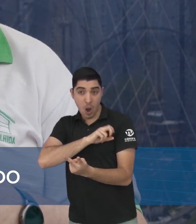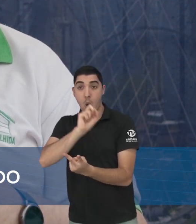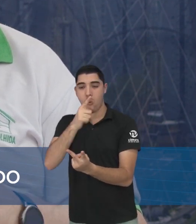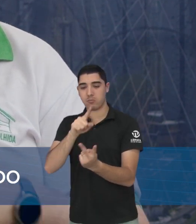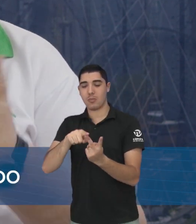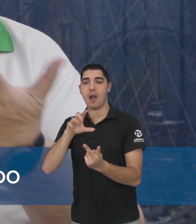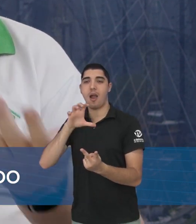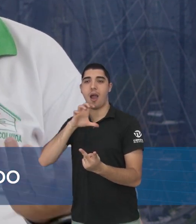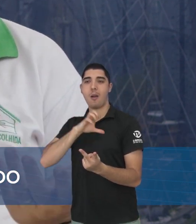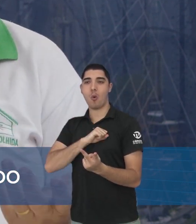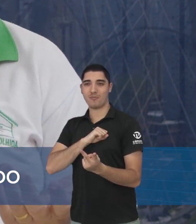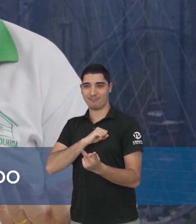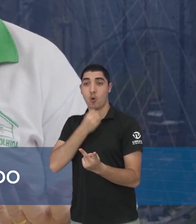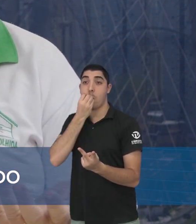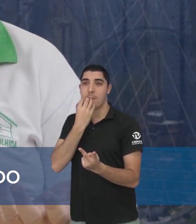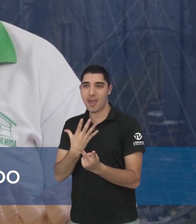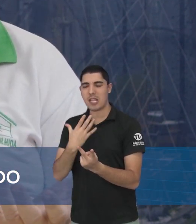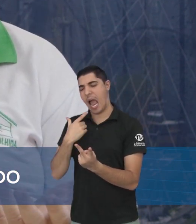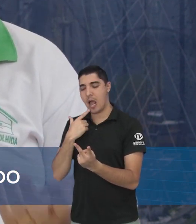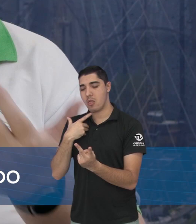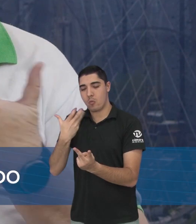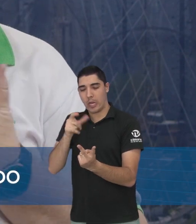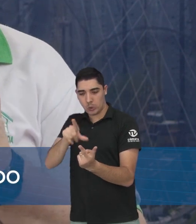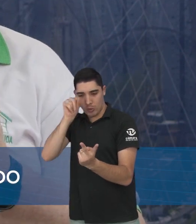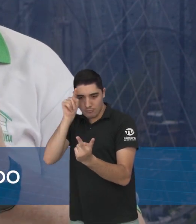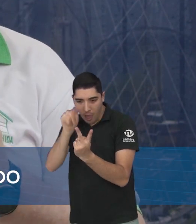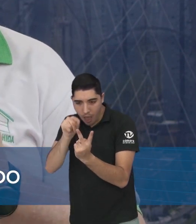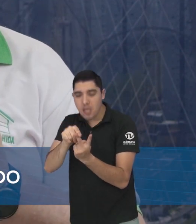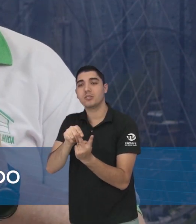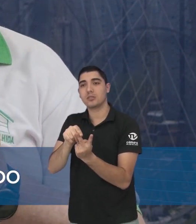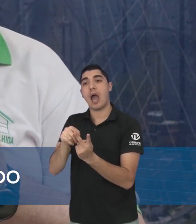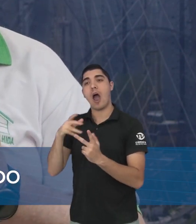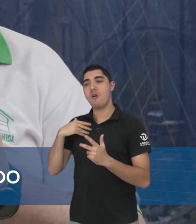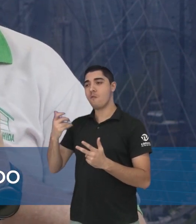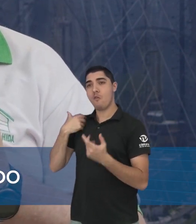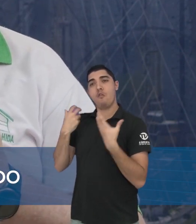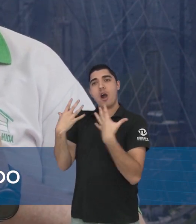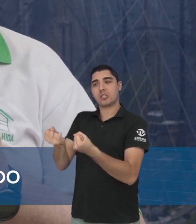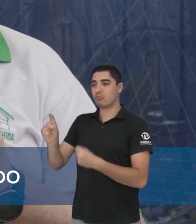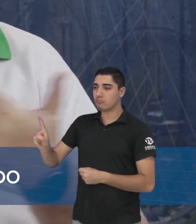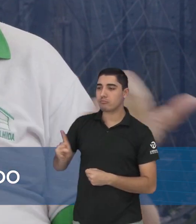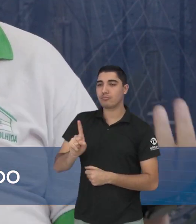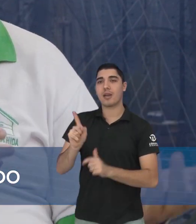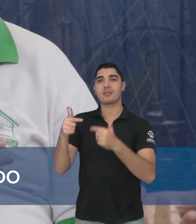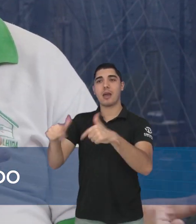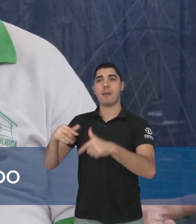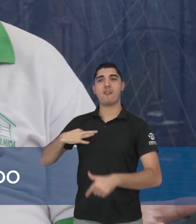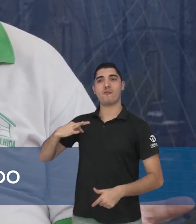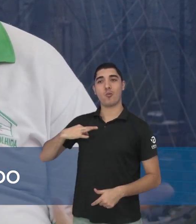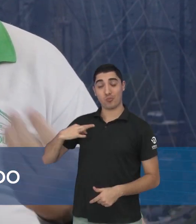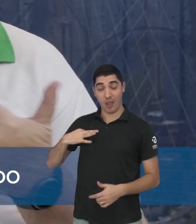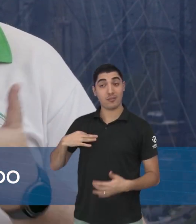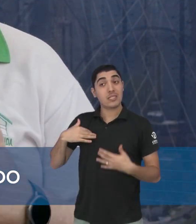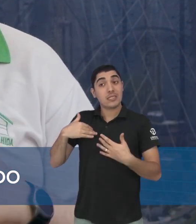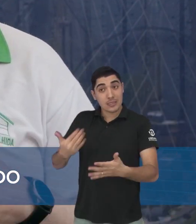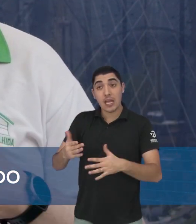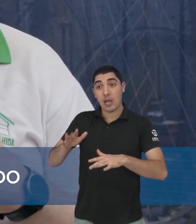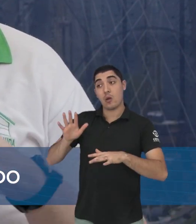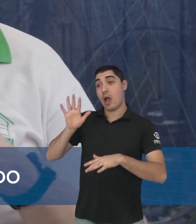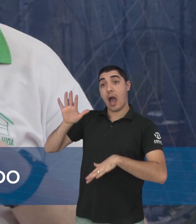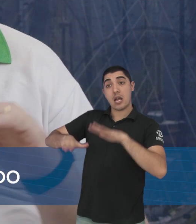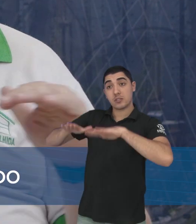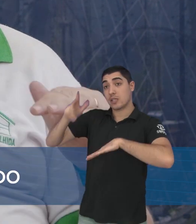sendo manifestado para a sociedade por meio do voluntariado, entendeu? Vem de uma dor assim, com o